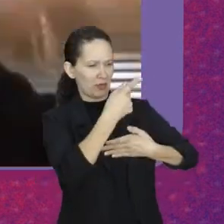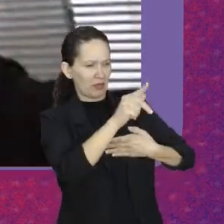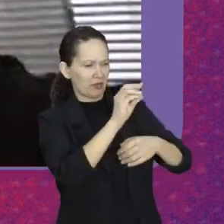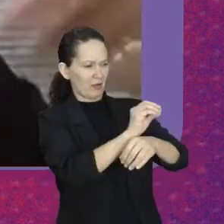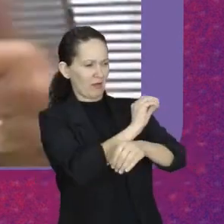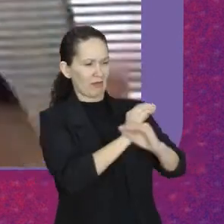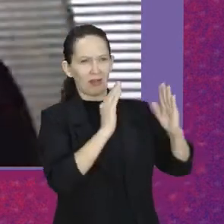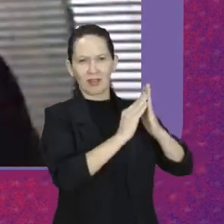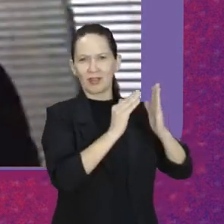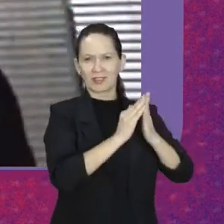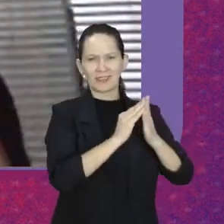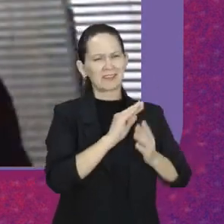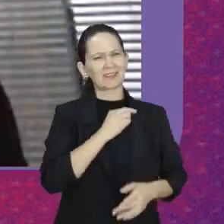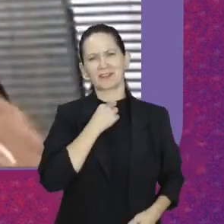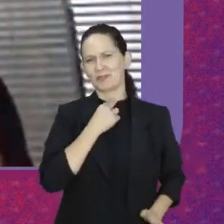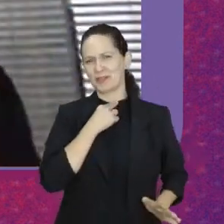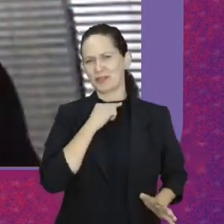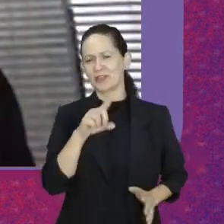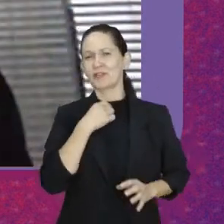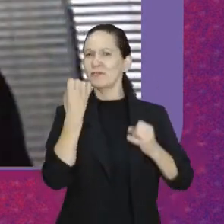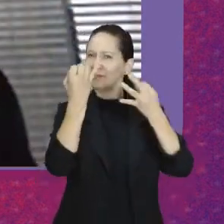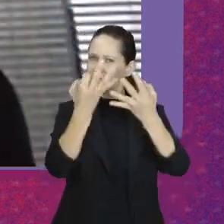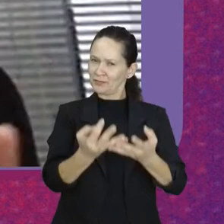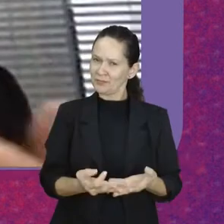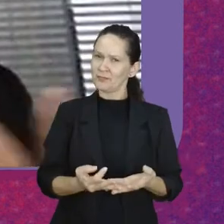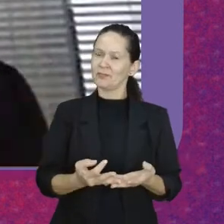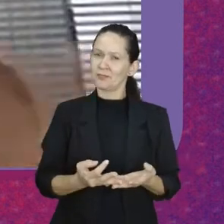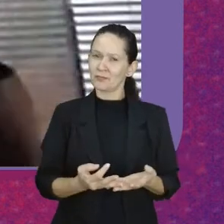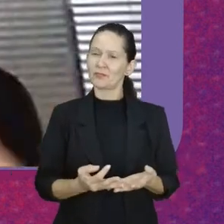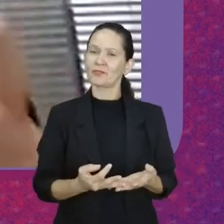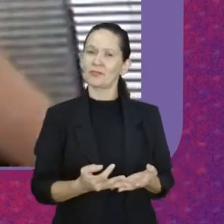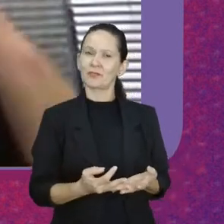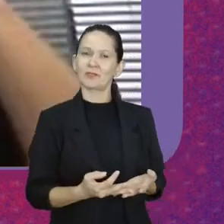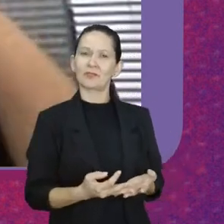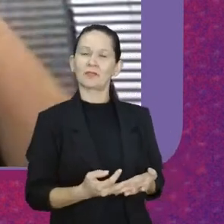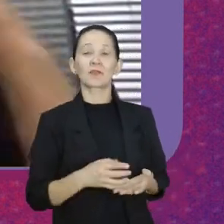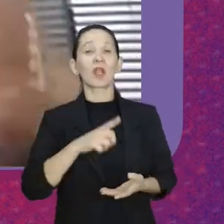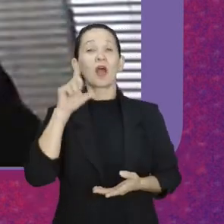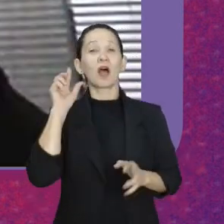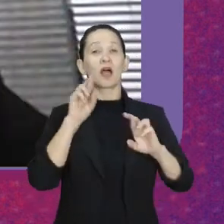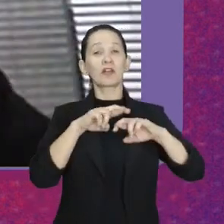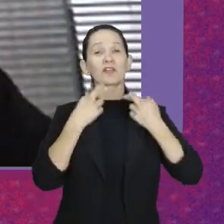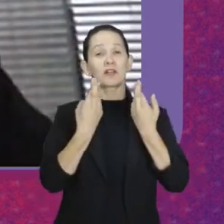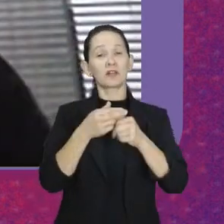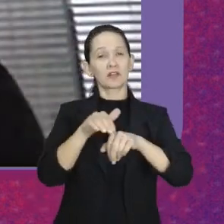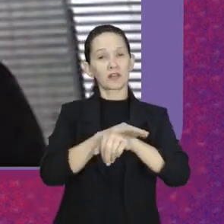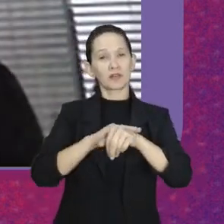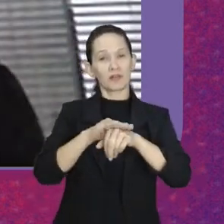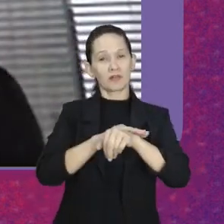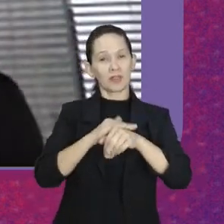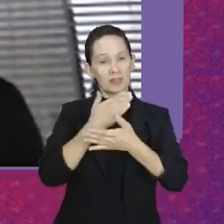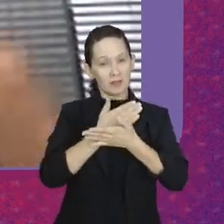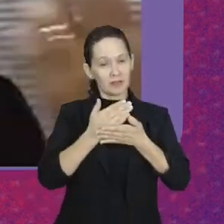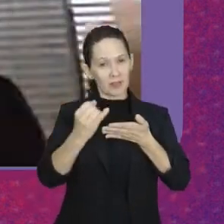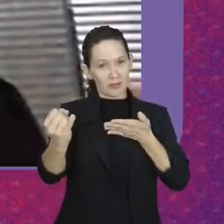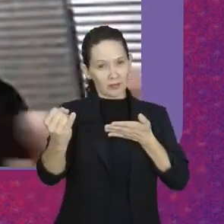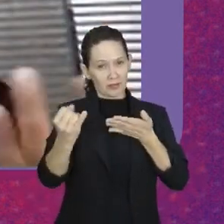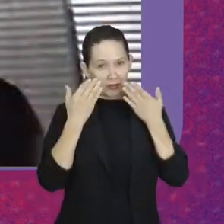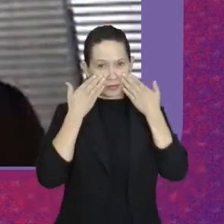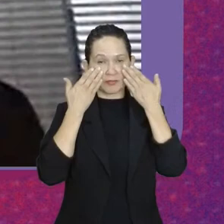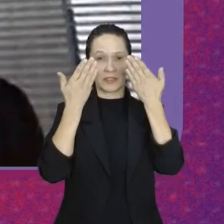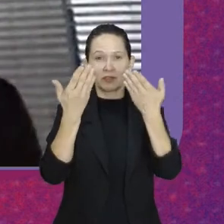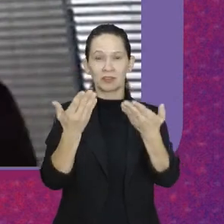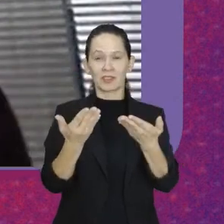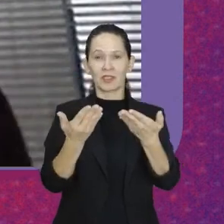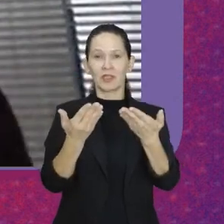né, apenas os cuidados, porque quando nós falamos aqui, eu estava vendo no bloco anterior e na introdução que você fez aqui agora, né, nós